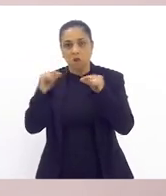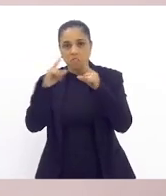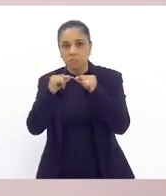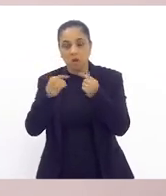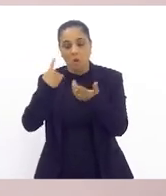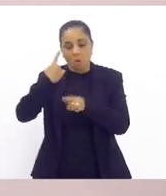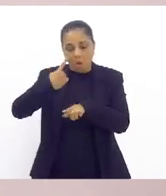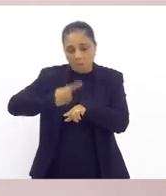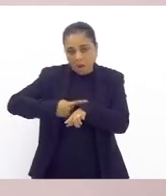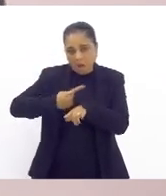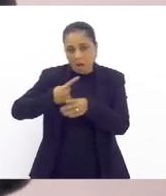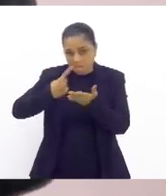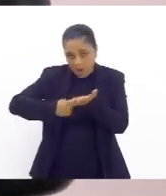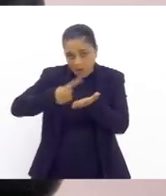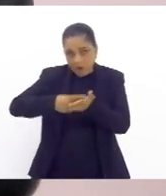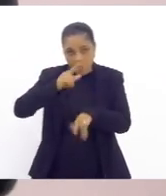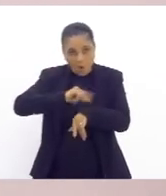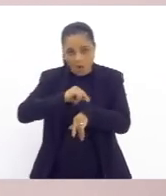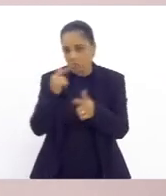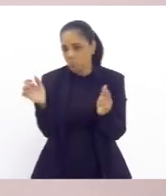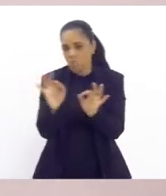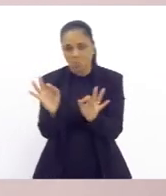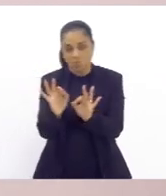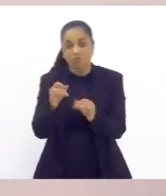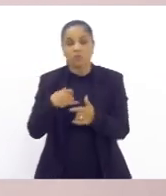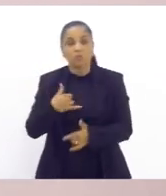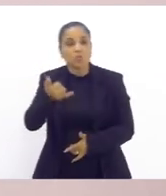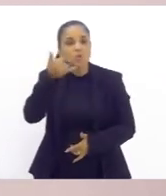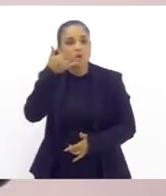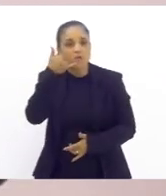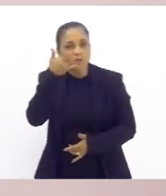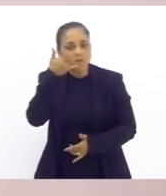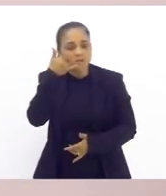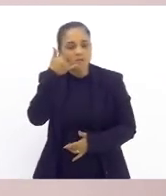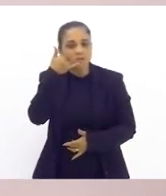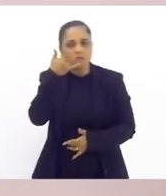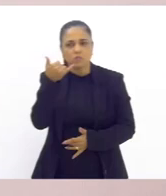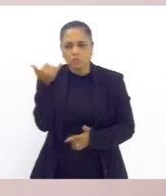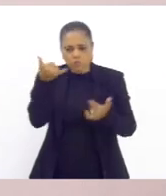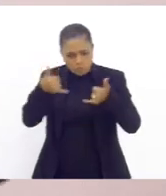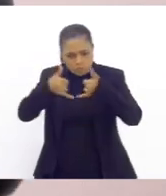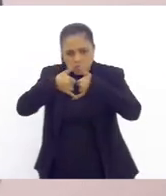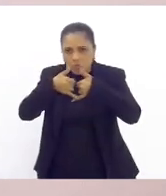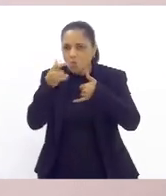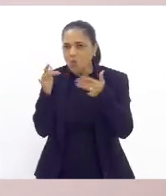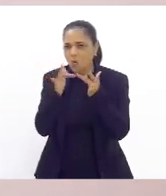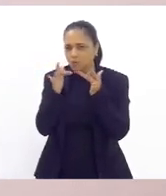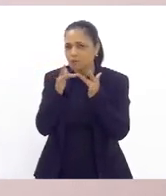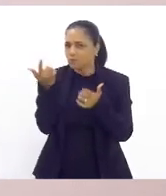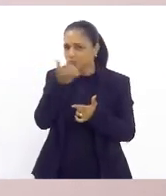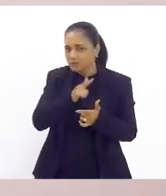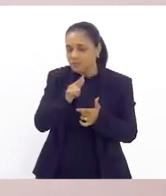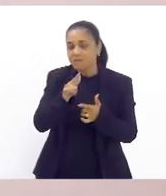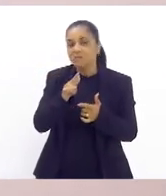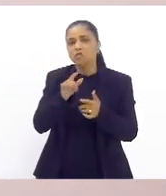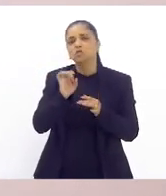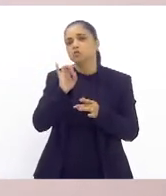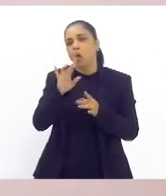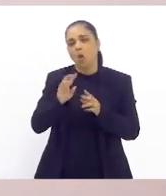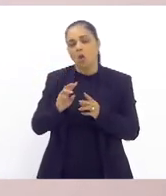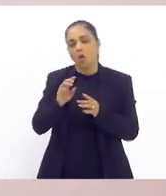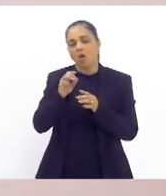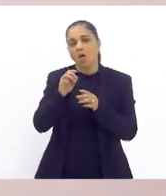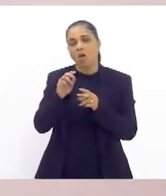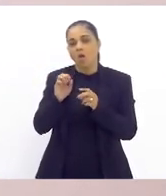eu consegui falar com atendente ela disse faça online muito bem entrei no sistema e por uma semana